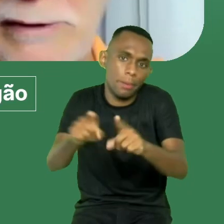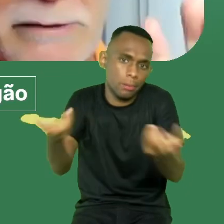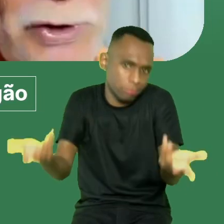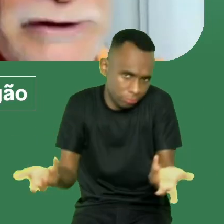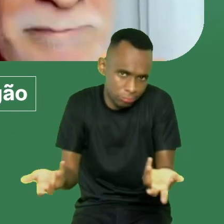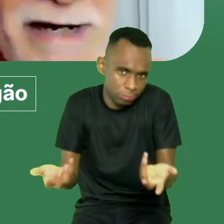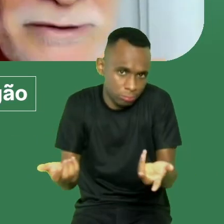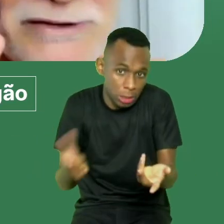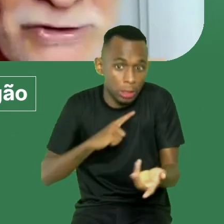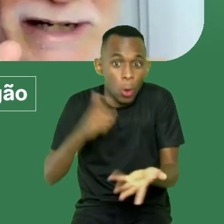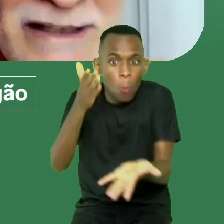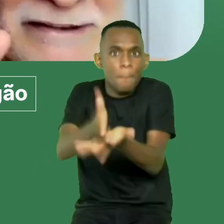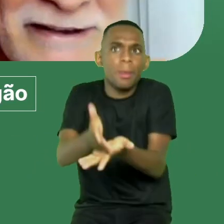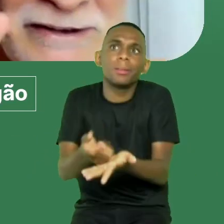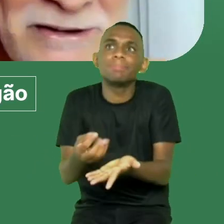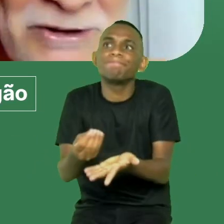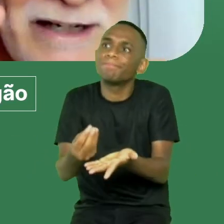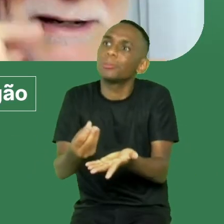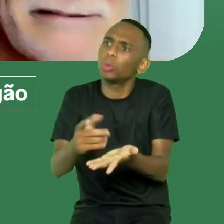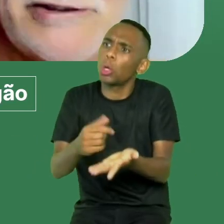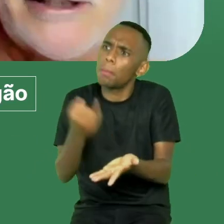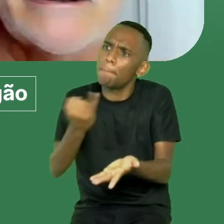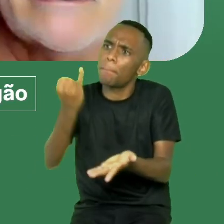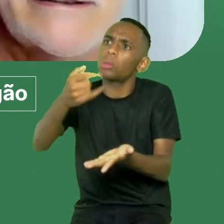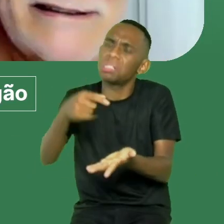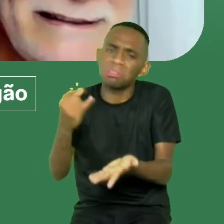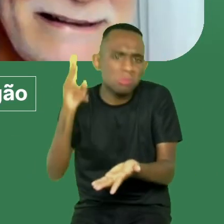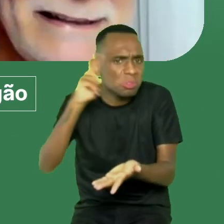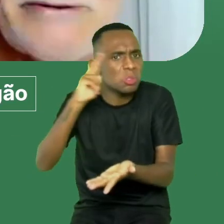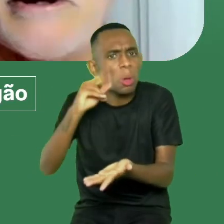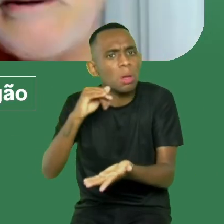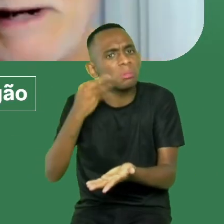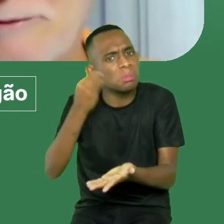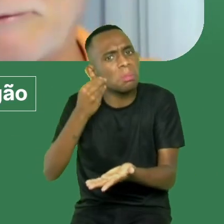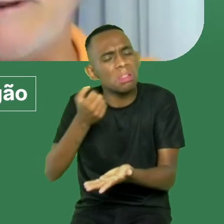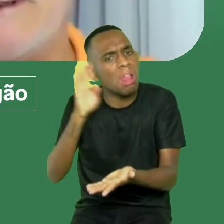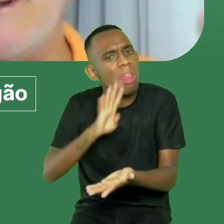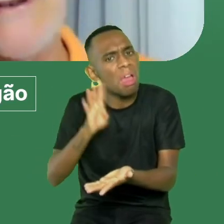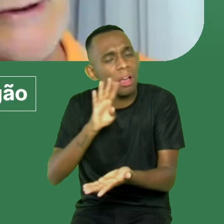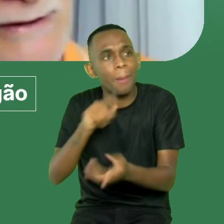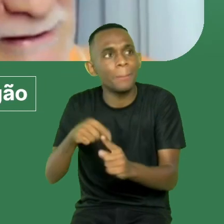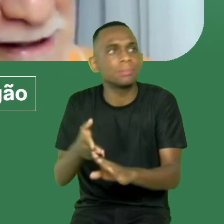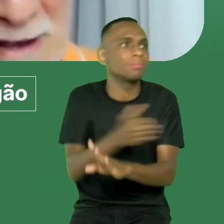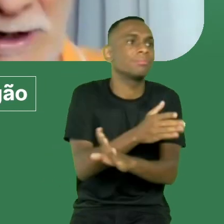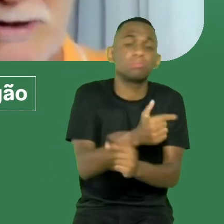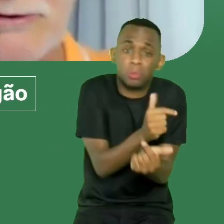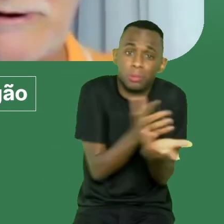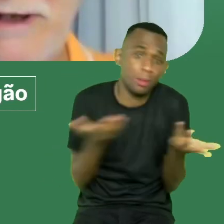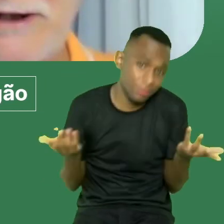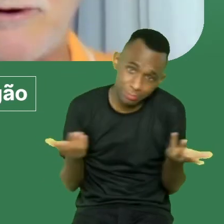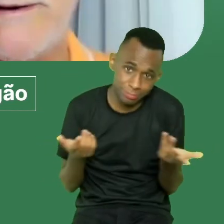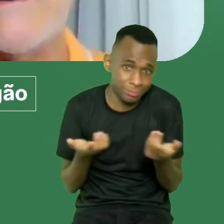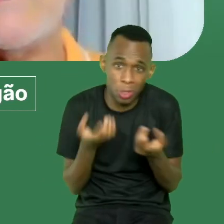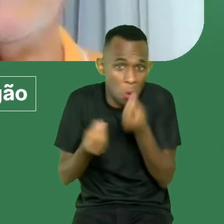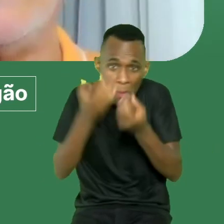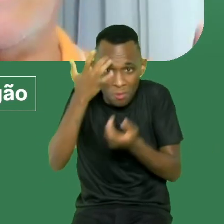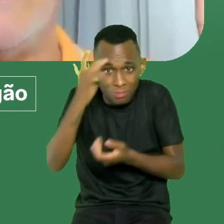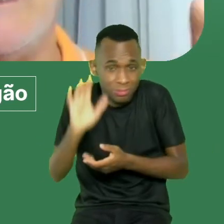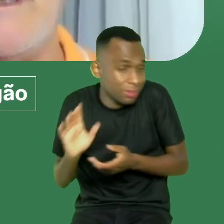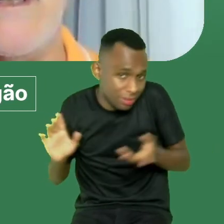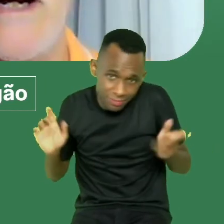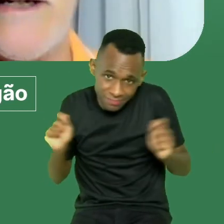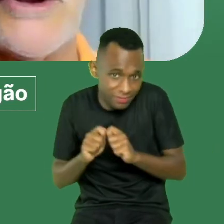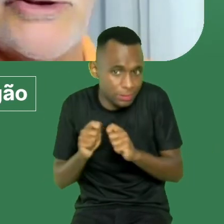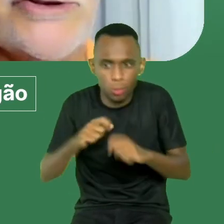tenho um meio ali, pô, esse meio da história aqui vai dar uma história maravilhosa. Agora, como é que eu vou fazer isso? Não sei. Na hora que eu sento e começo a